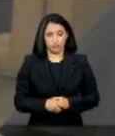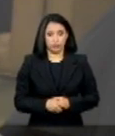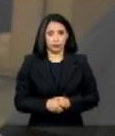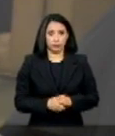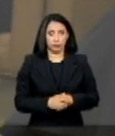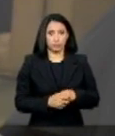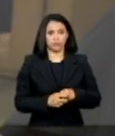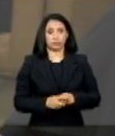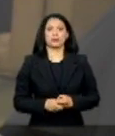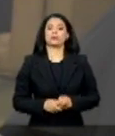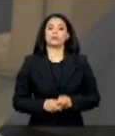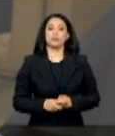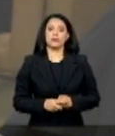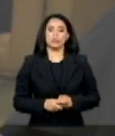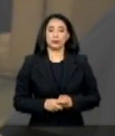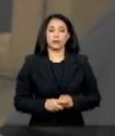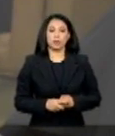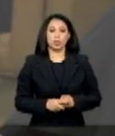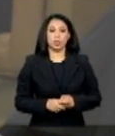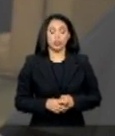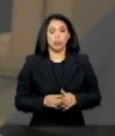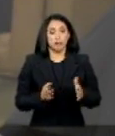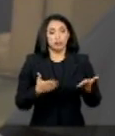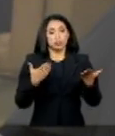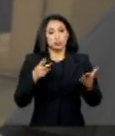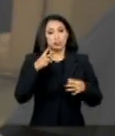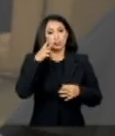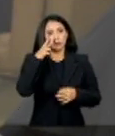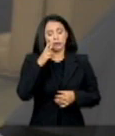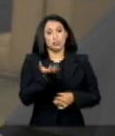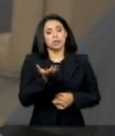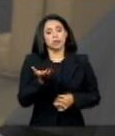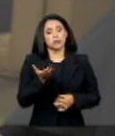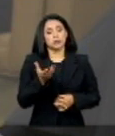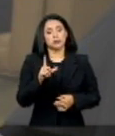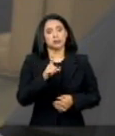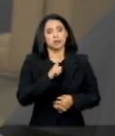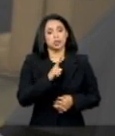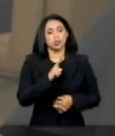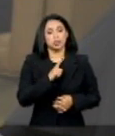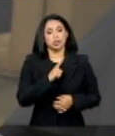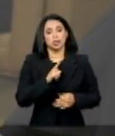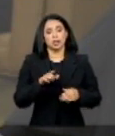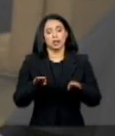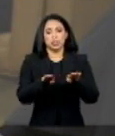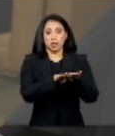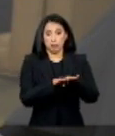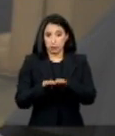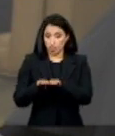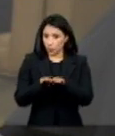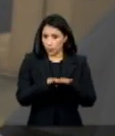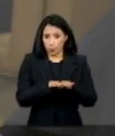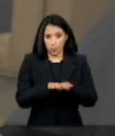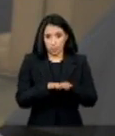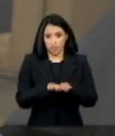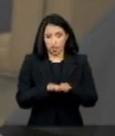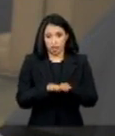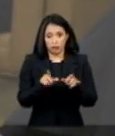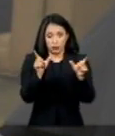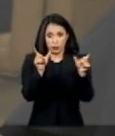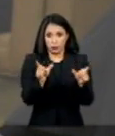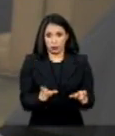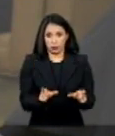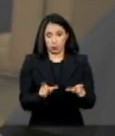aqui excelência a gente busca apenas que seja tratado igualmente os iguais e desigualmente os